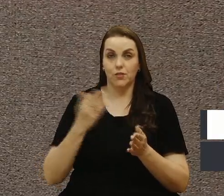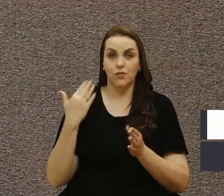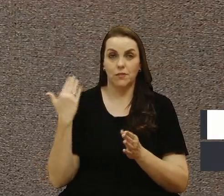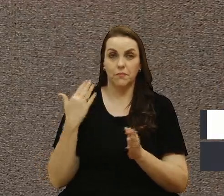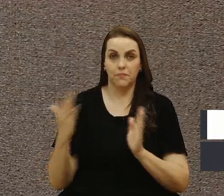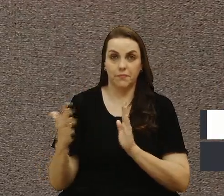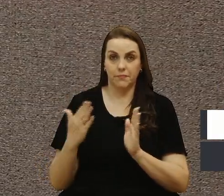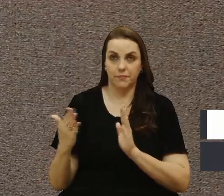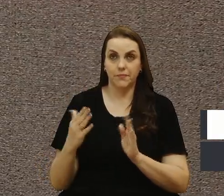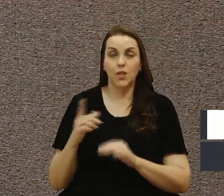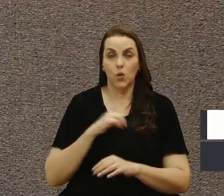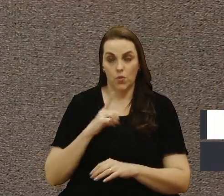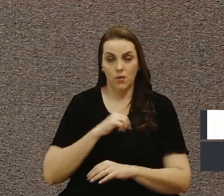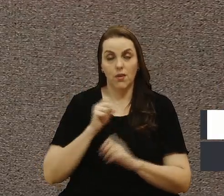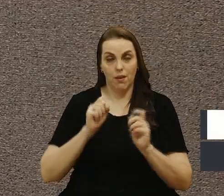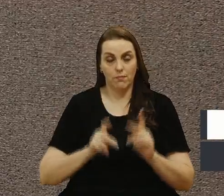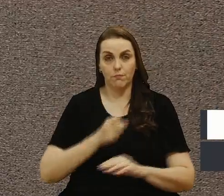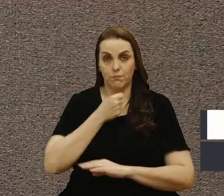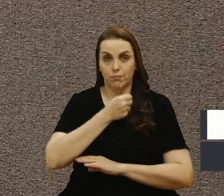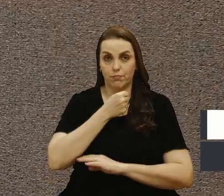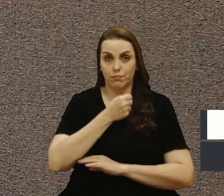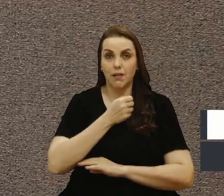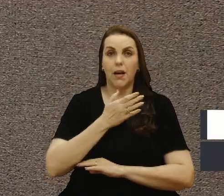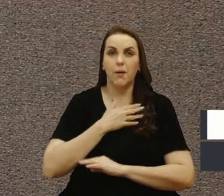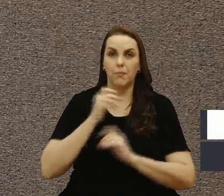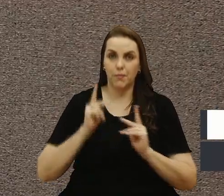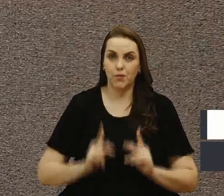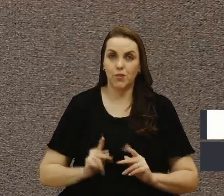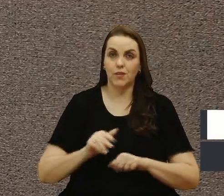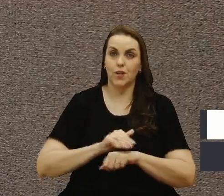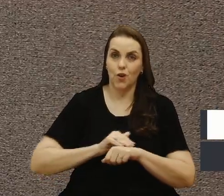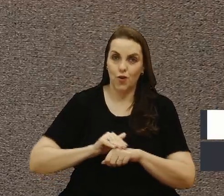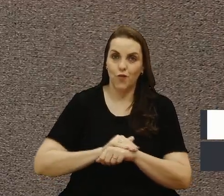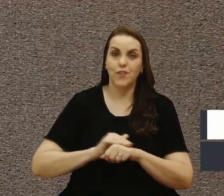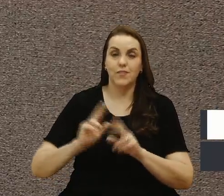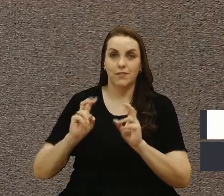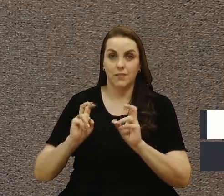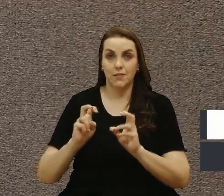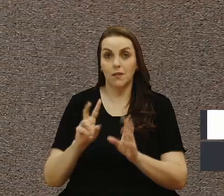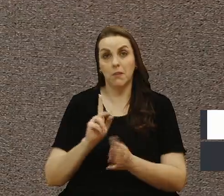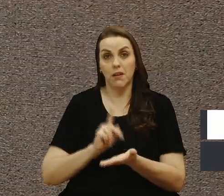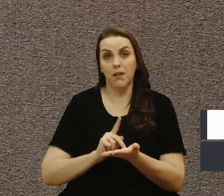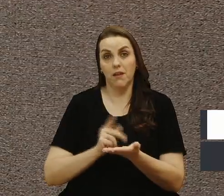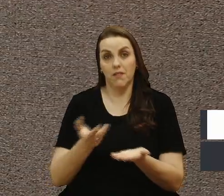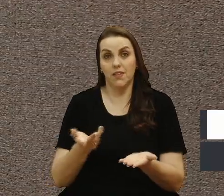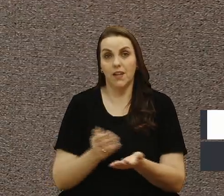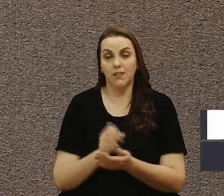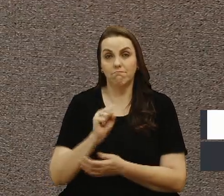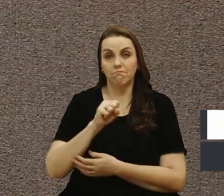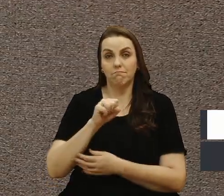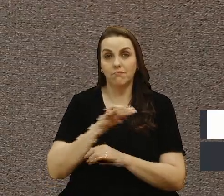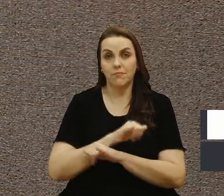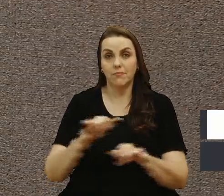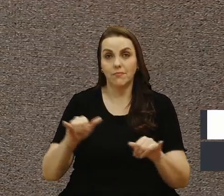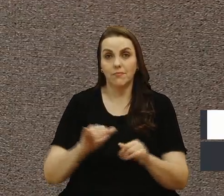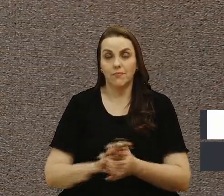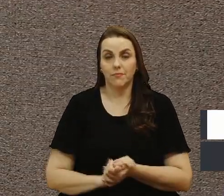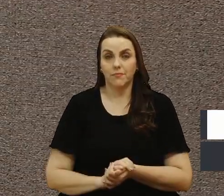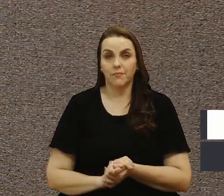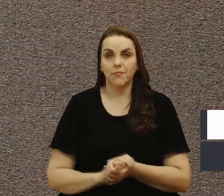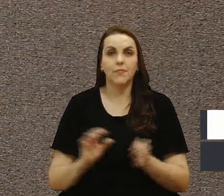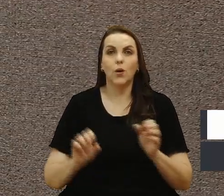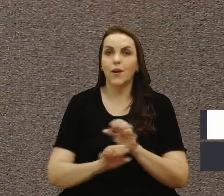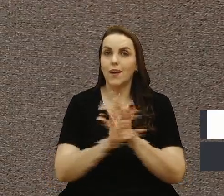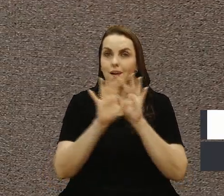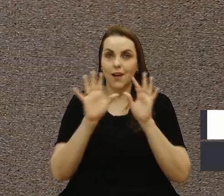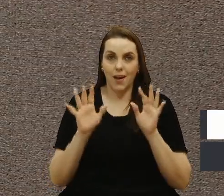a manchete, inclusive uma pessoa com quem eu vinha falando sobre esse tema, ela disse, pois é verdade, realmente já tinha saído. Então, assim, vamos deixar claro,